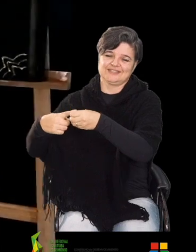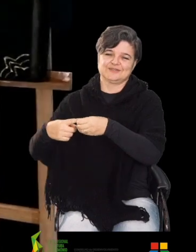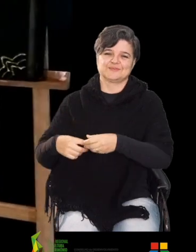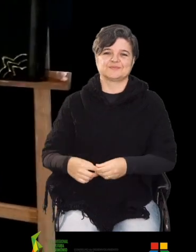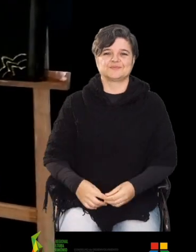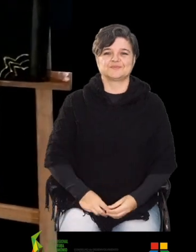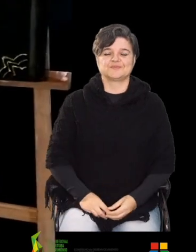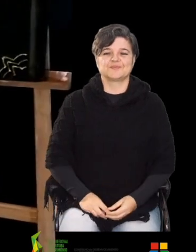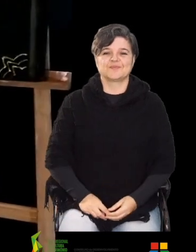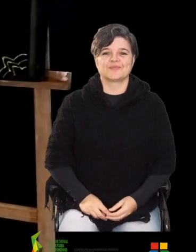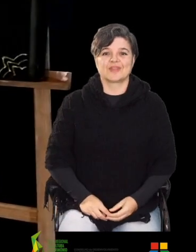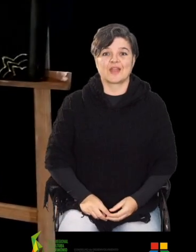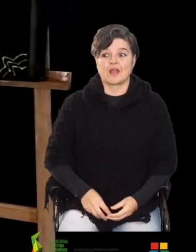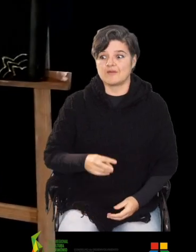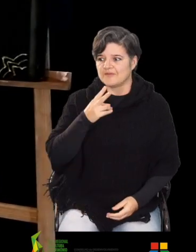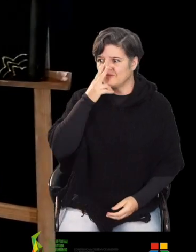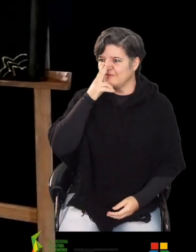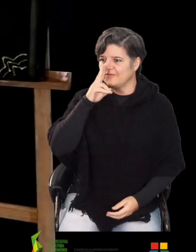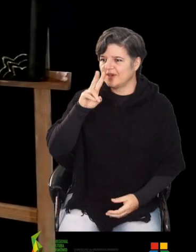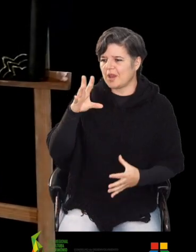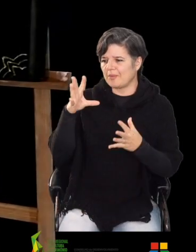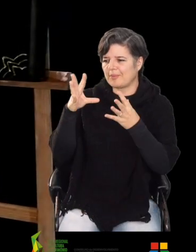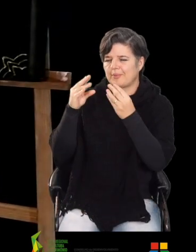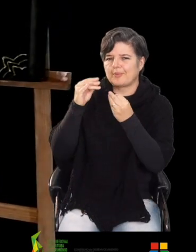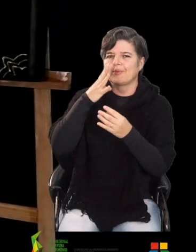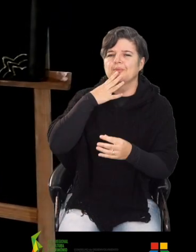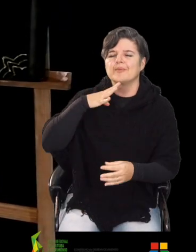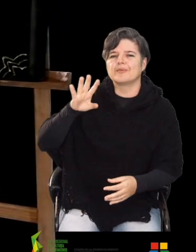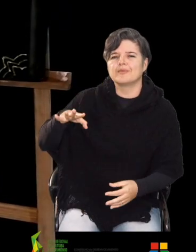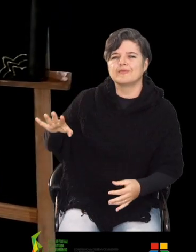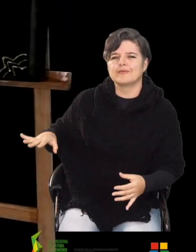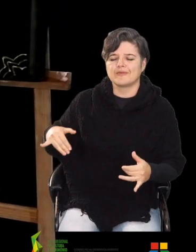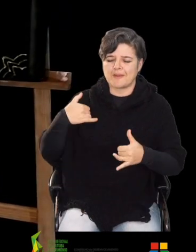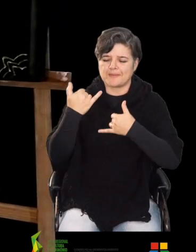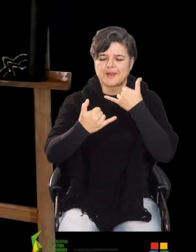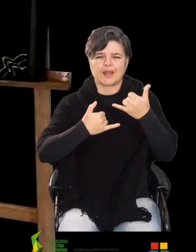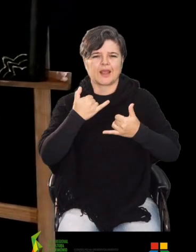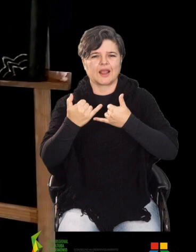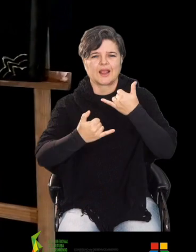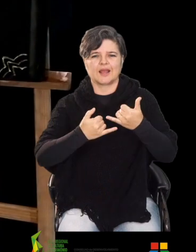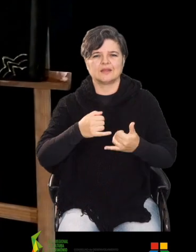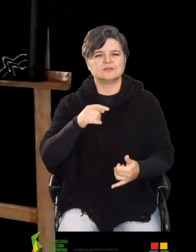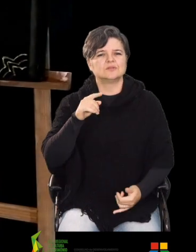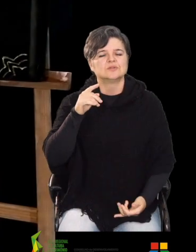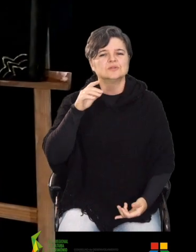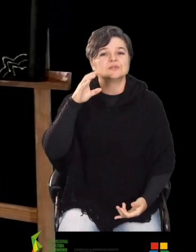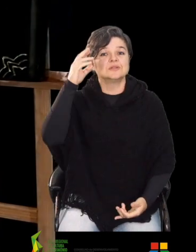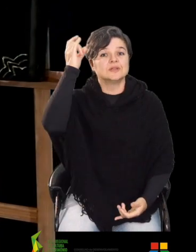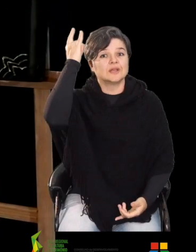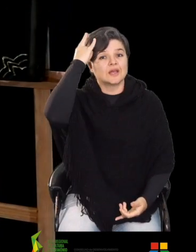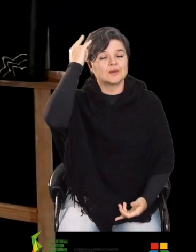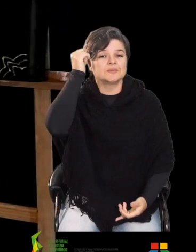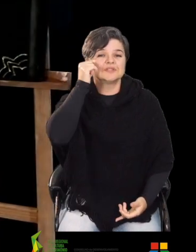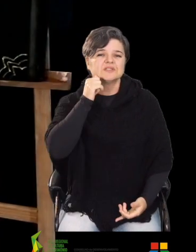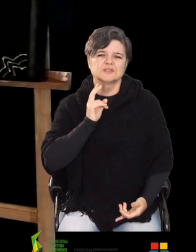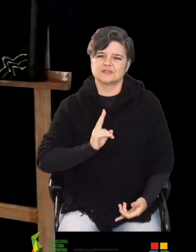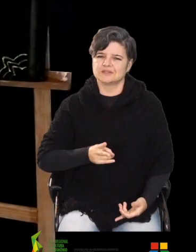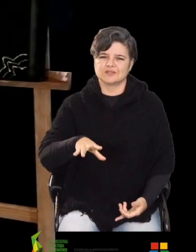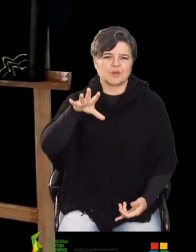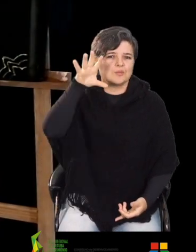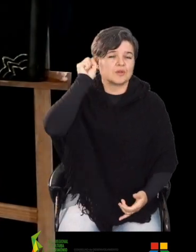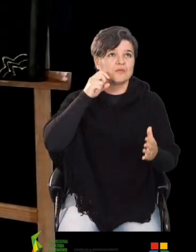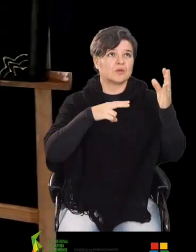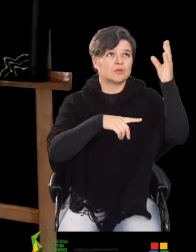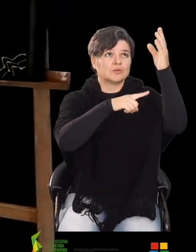lá chegaram elas viram as crianças brincando daquela brincadeira que clara sempre via do alto da